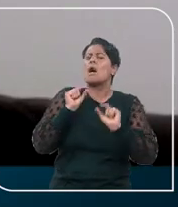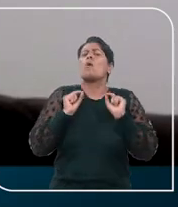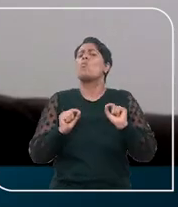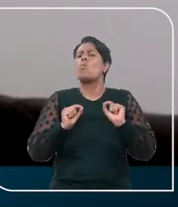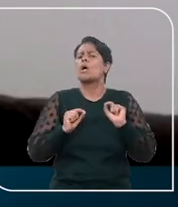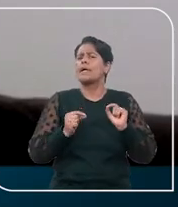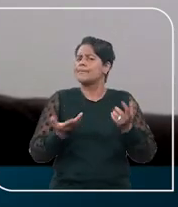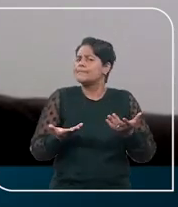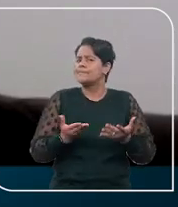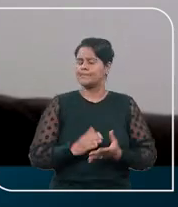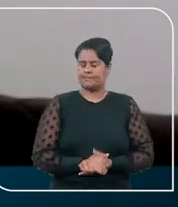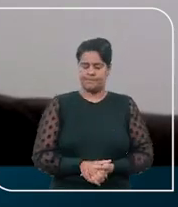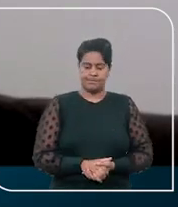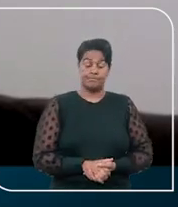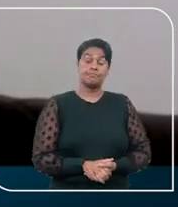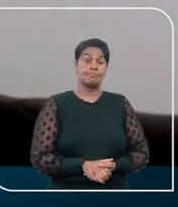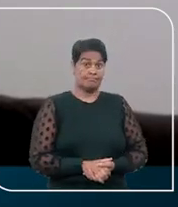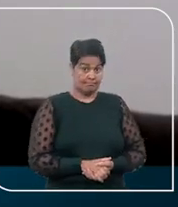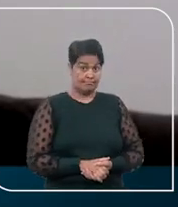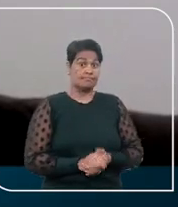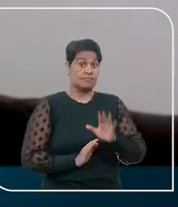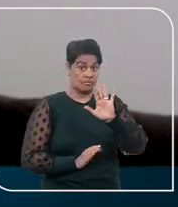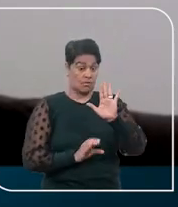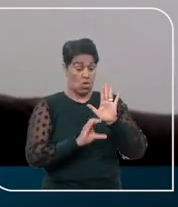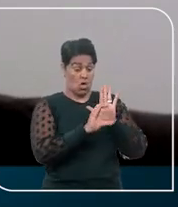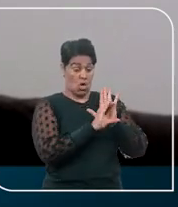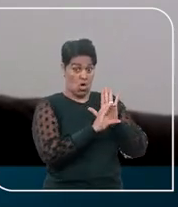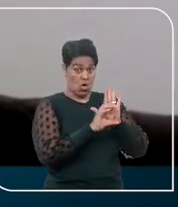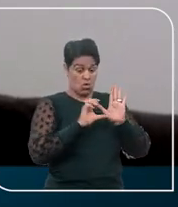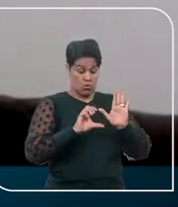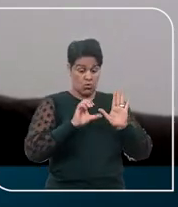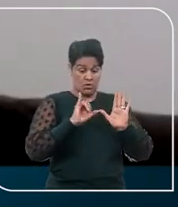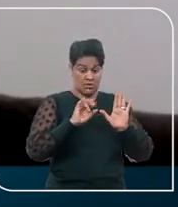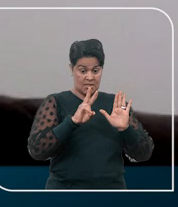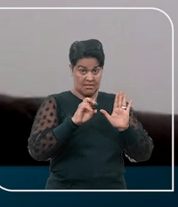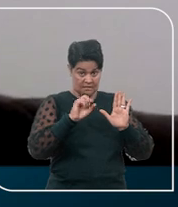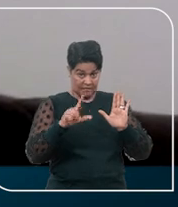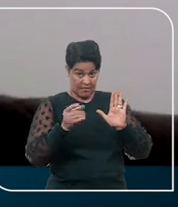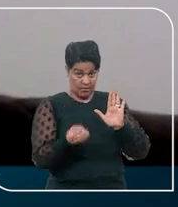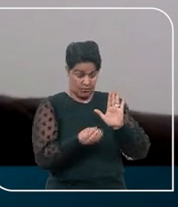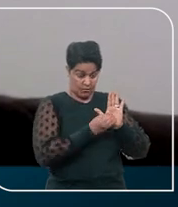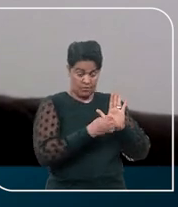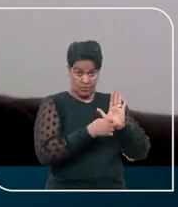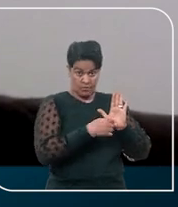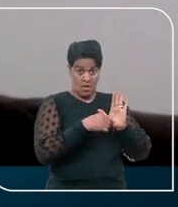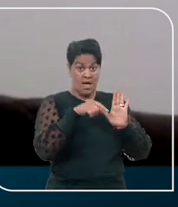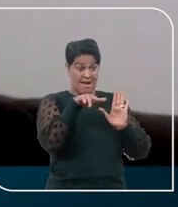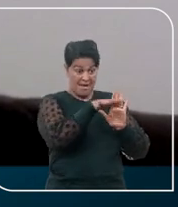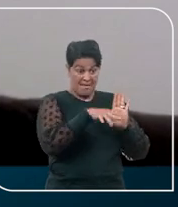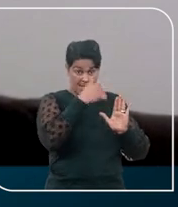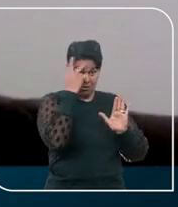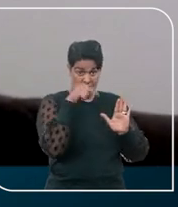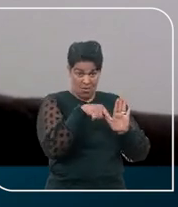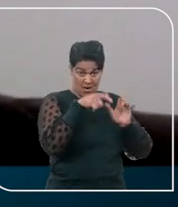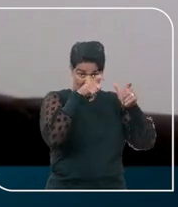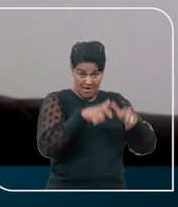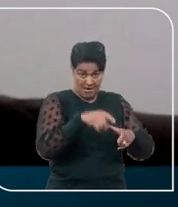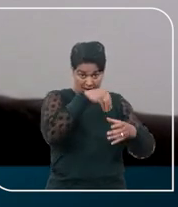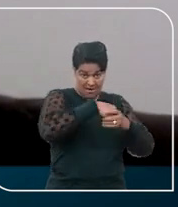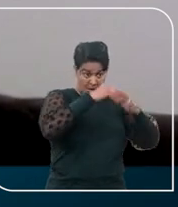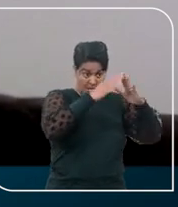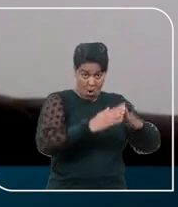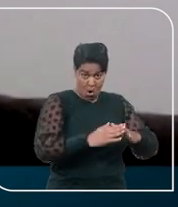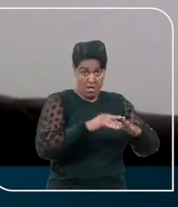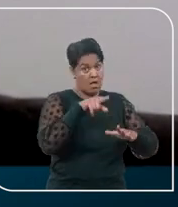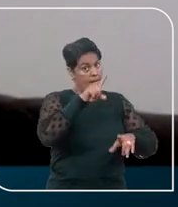que o Código Civil, ele traz que é proibido a defesa ao condômino realizar alterações na fachada. Só que, ao mesmo tempo,